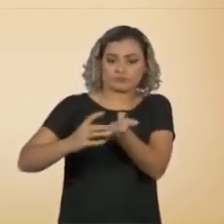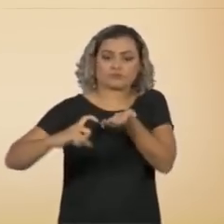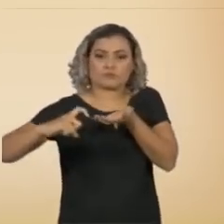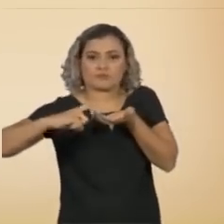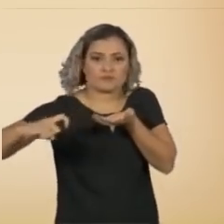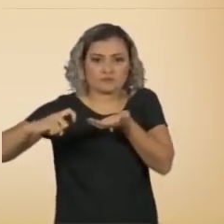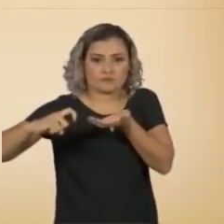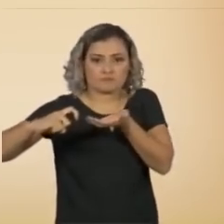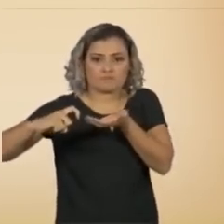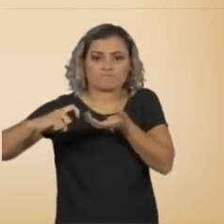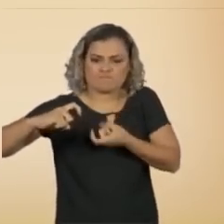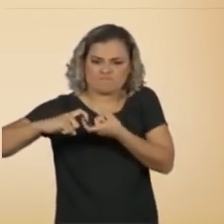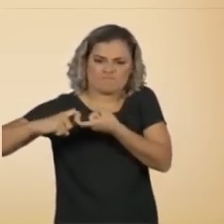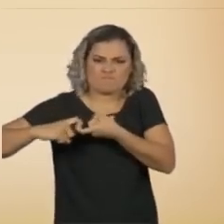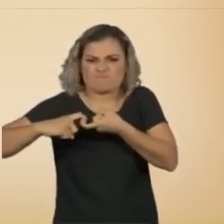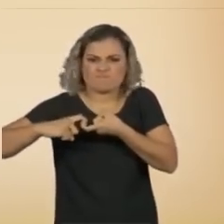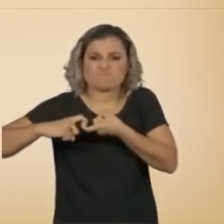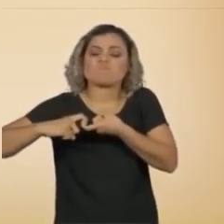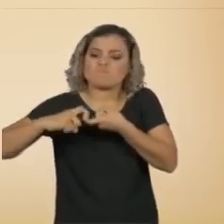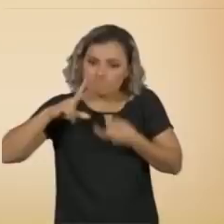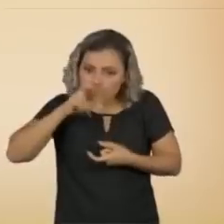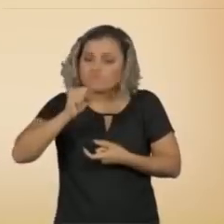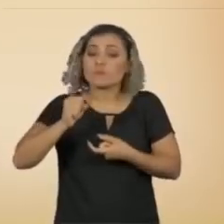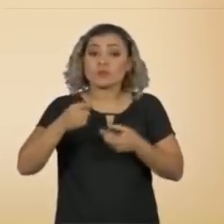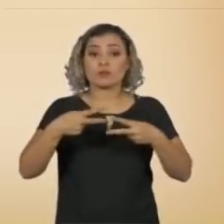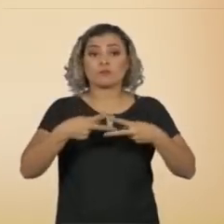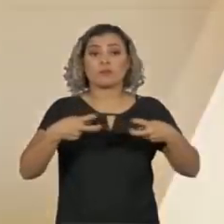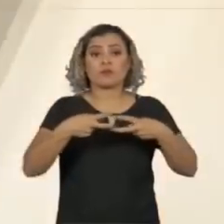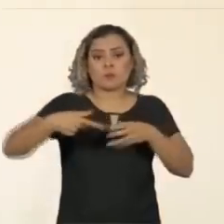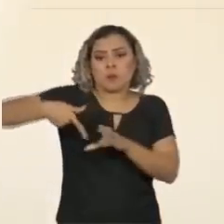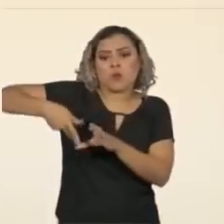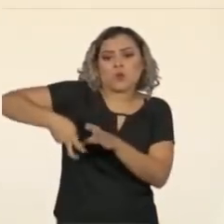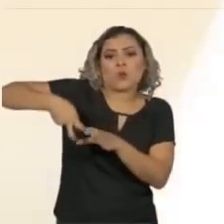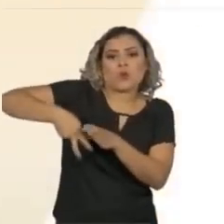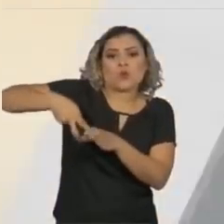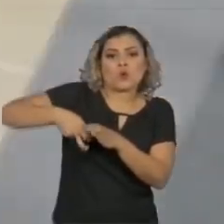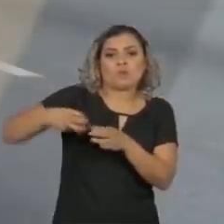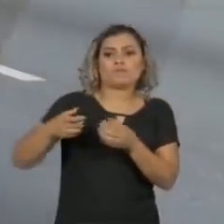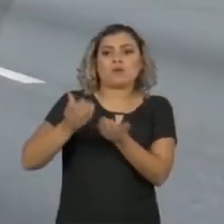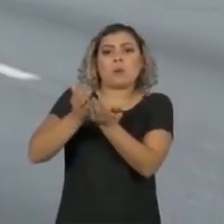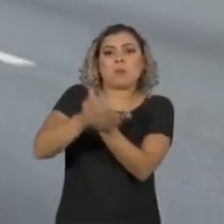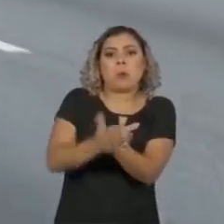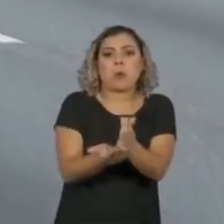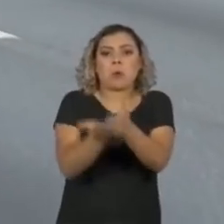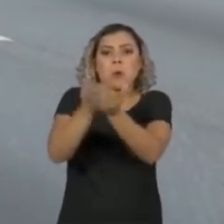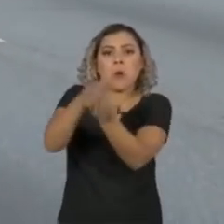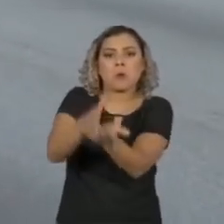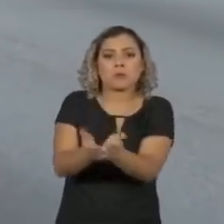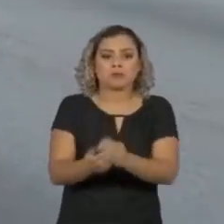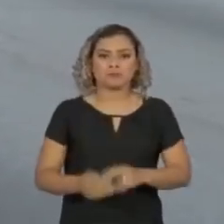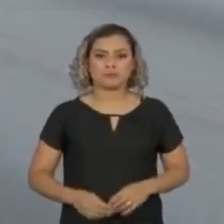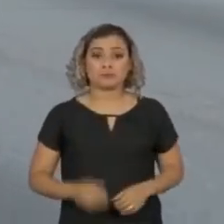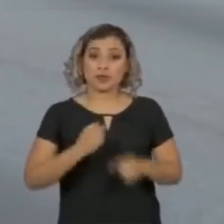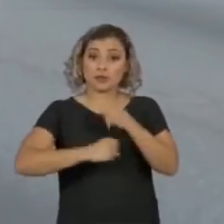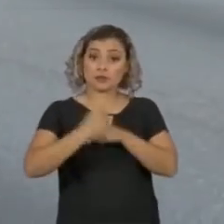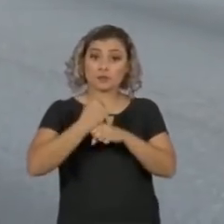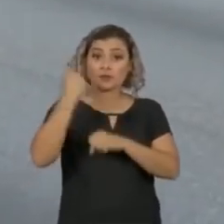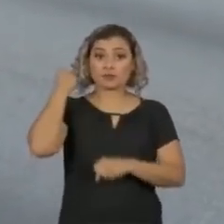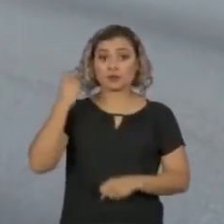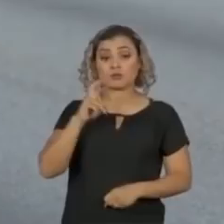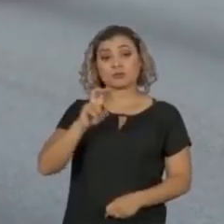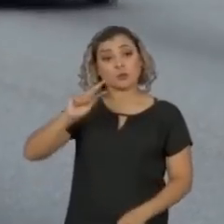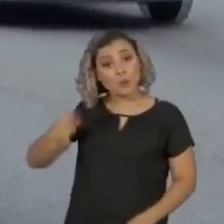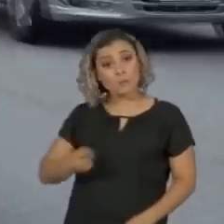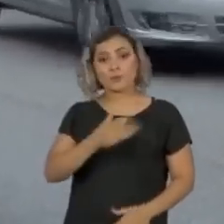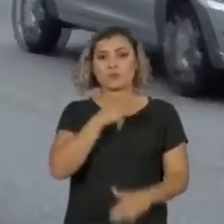A embarcação será usada pela Petrobras na Bacia de Campos. O ano passado fechou com mais de 5